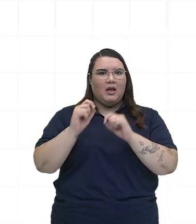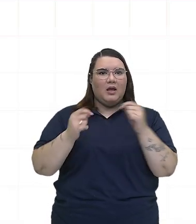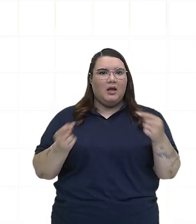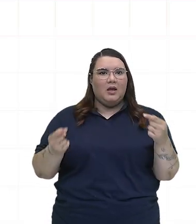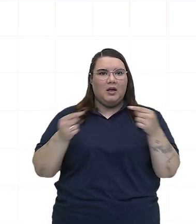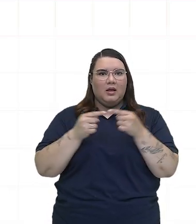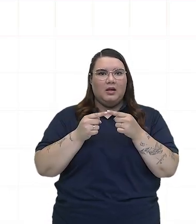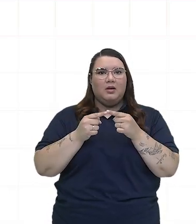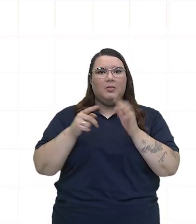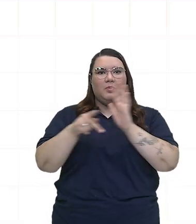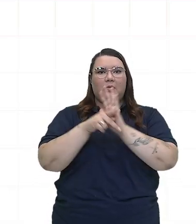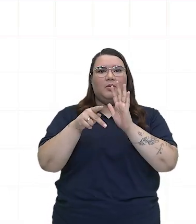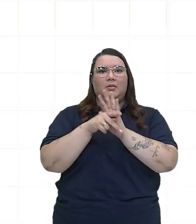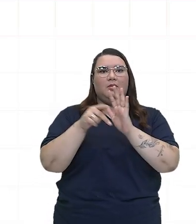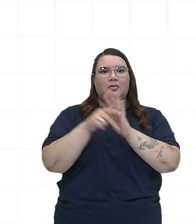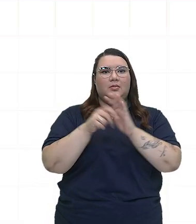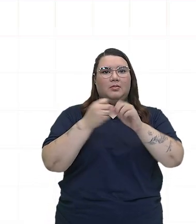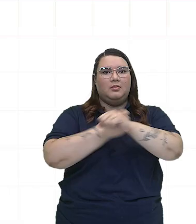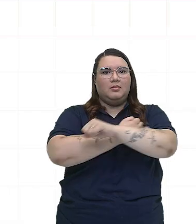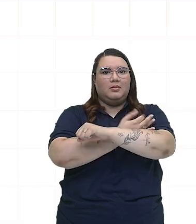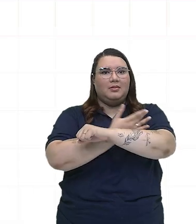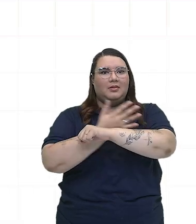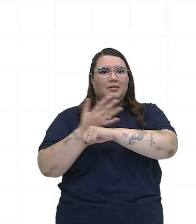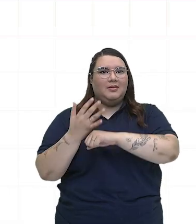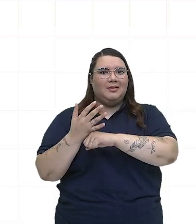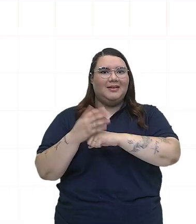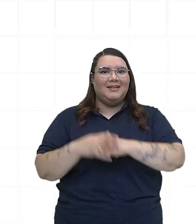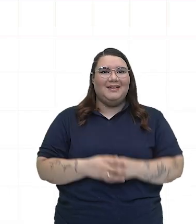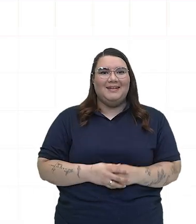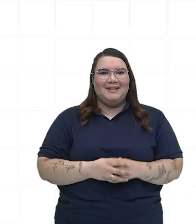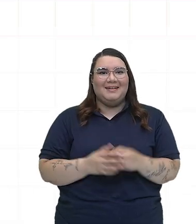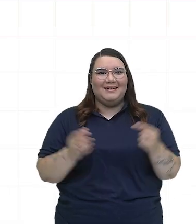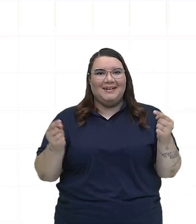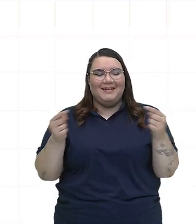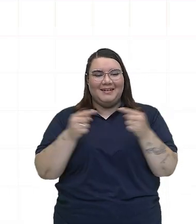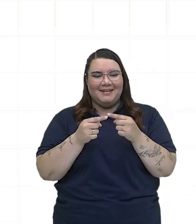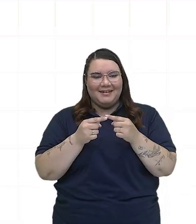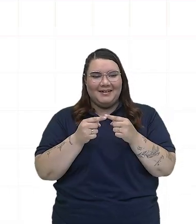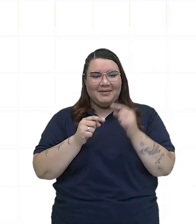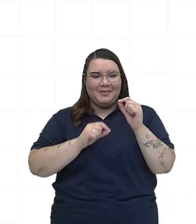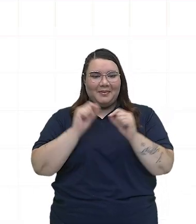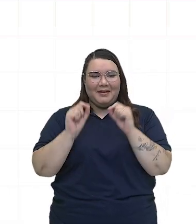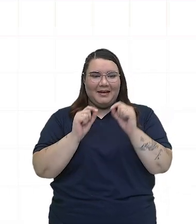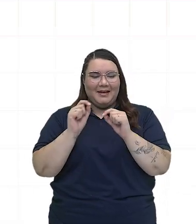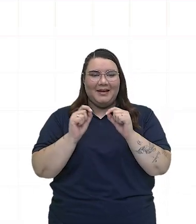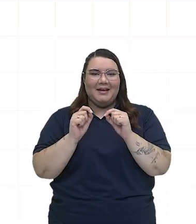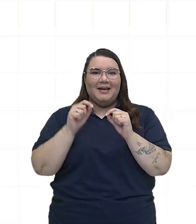alguns tipos de vegetações que vão estar associadas a esse tipo climático.